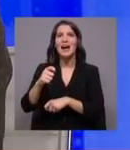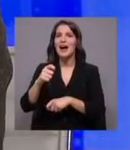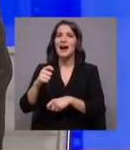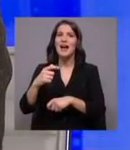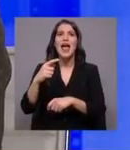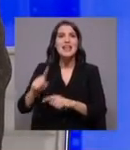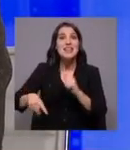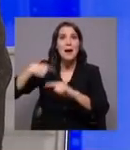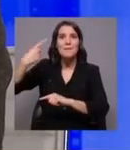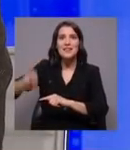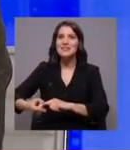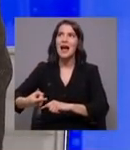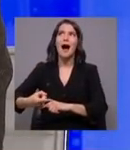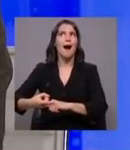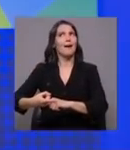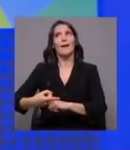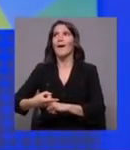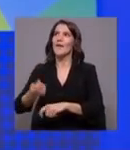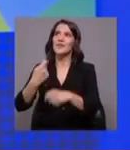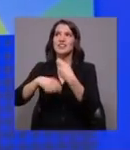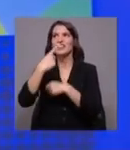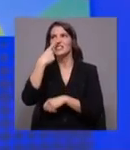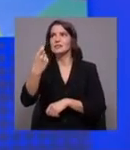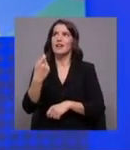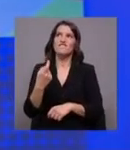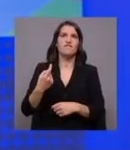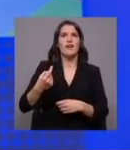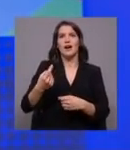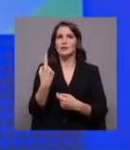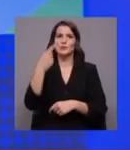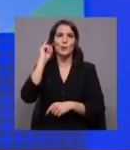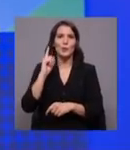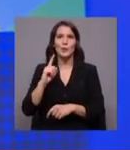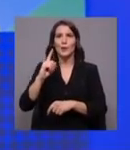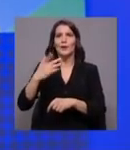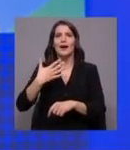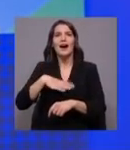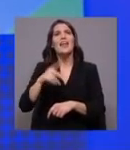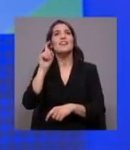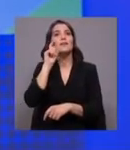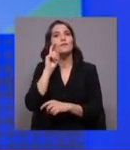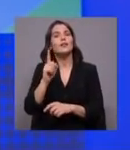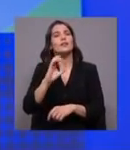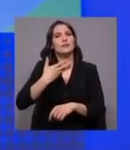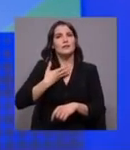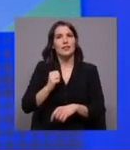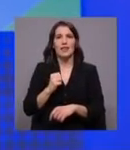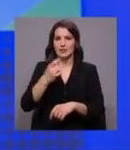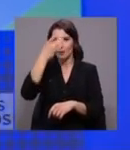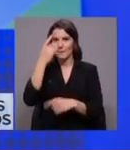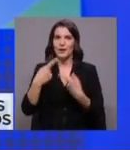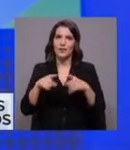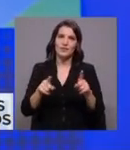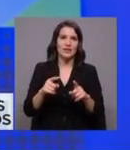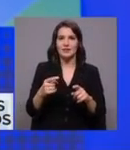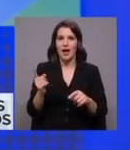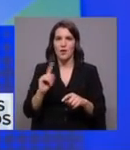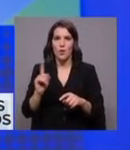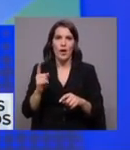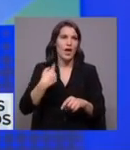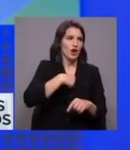dirigir e no dia seguinte já não é uma previsão salvar só sempre Nós perdemos era mexer Oi gente já não é deve